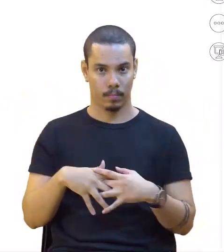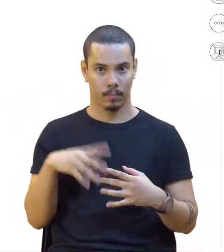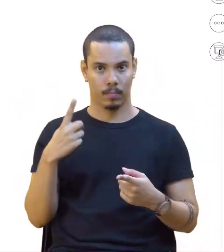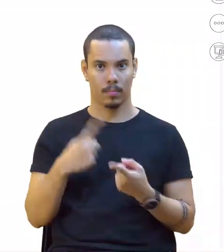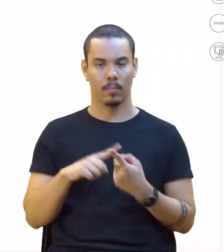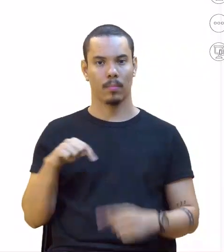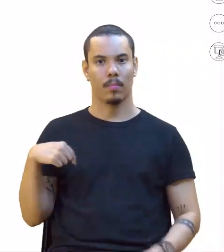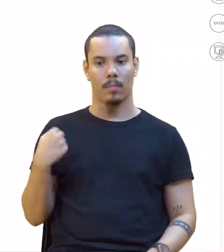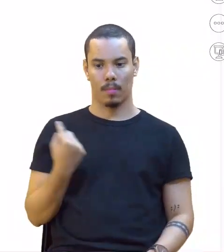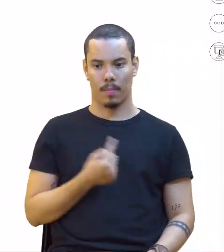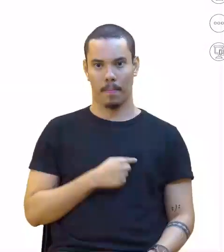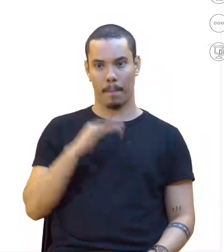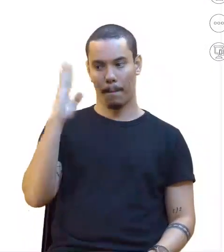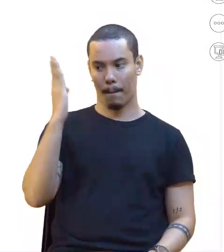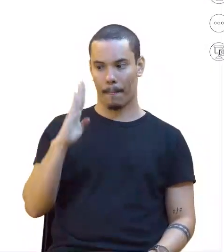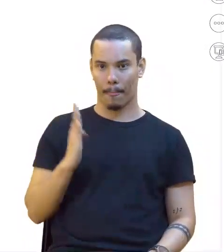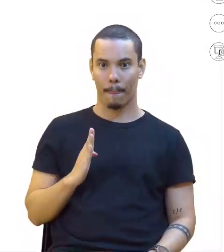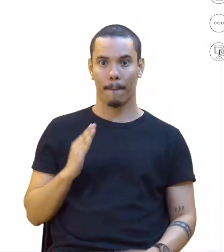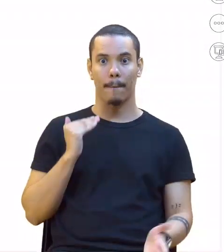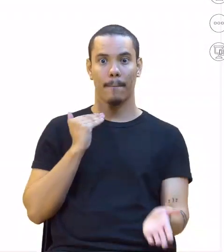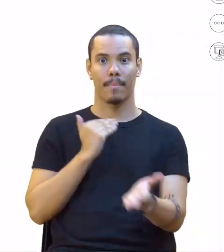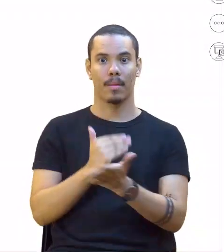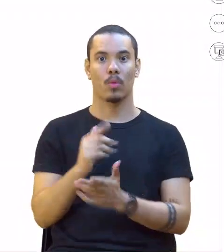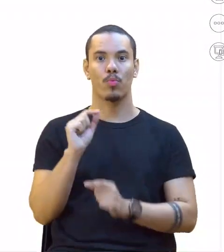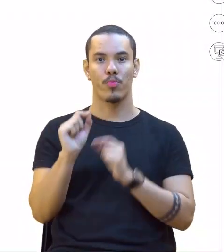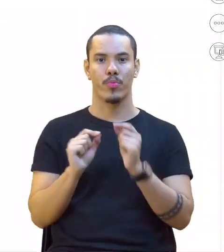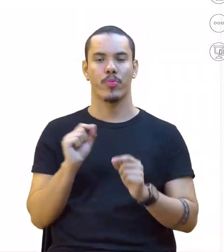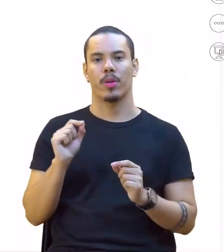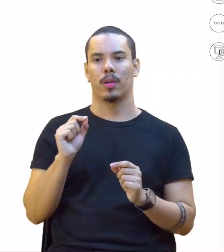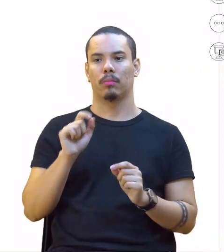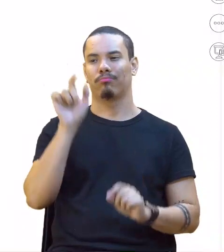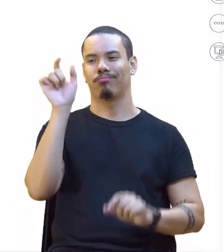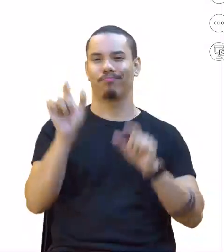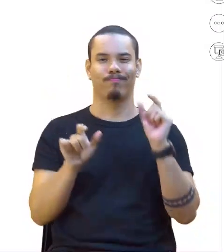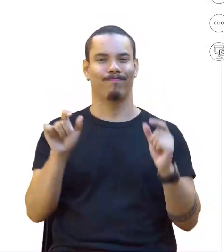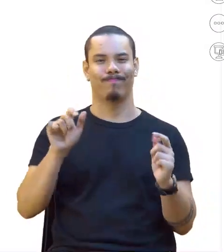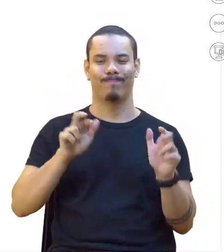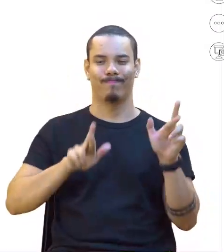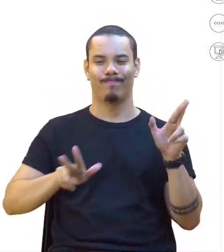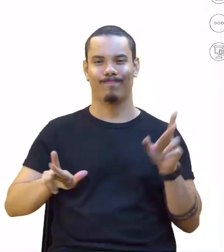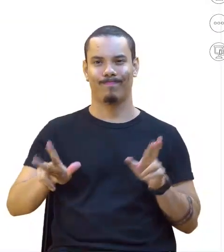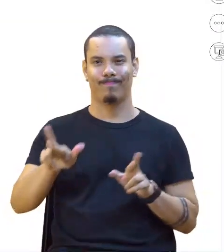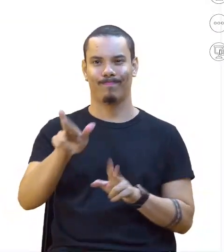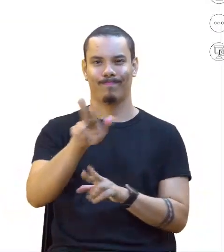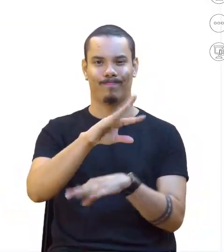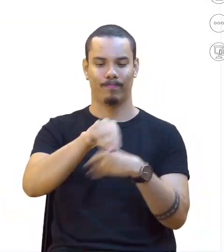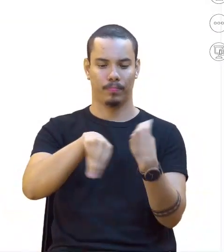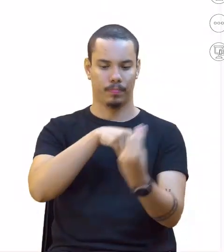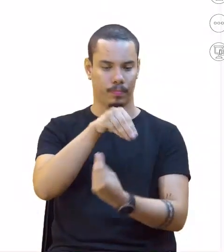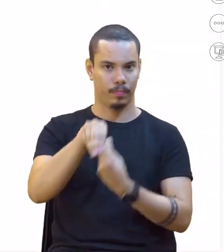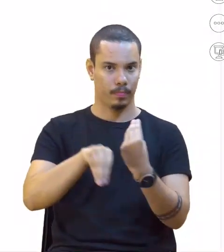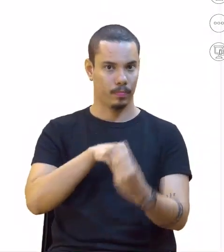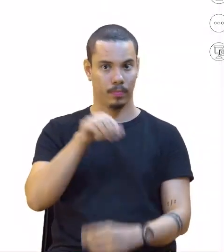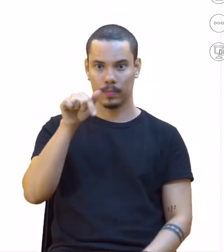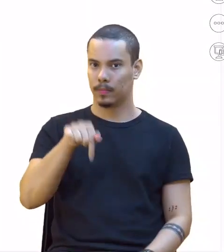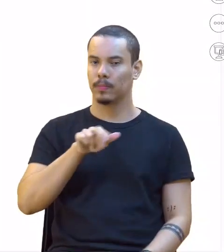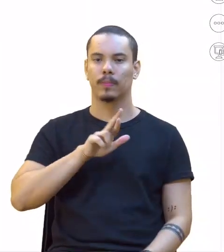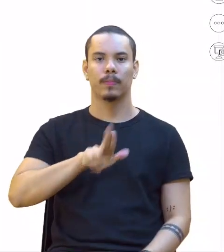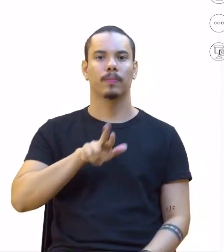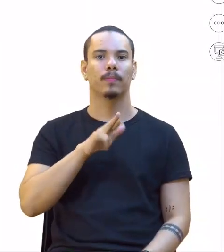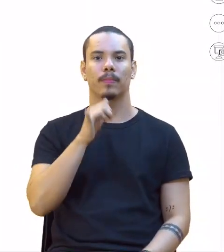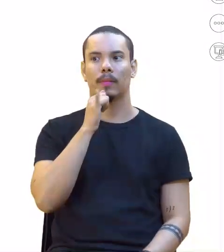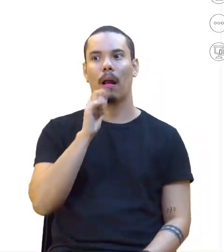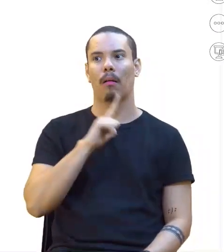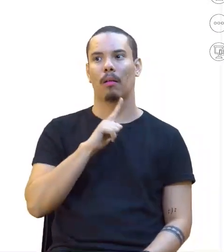povo formado a partir da miscigenação. Aqui não tem esse negócio de que existe